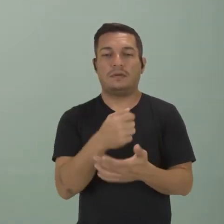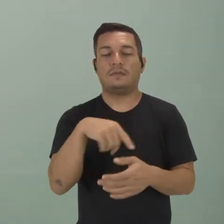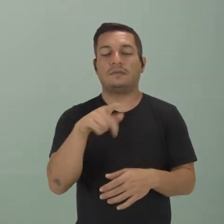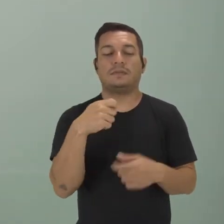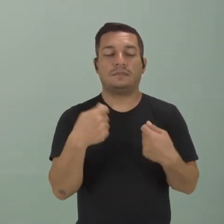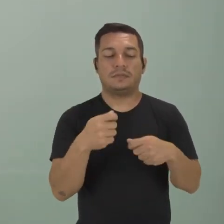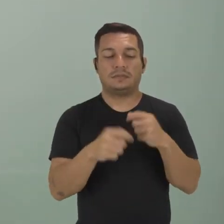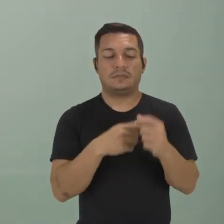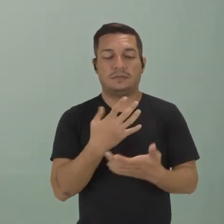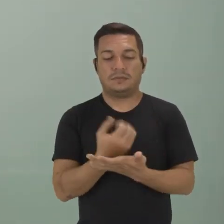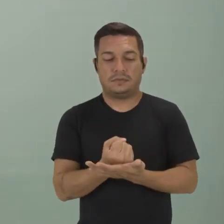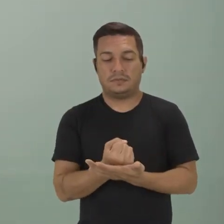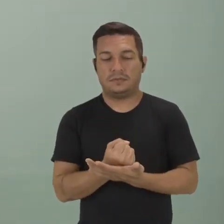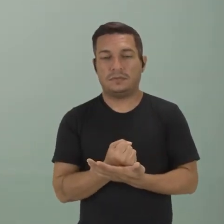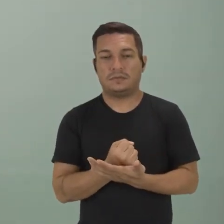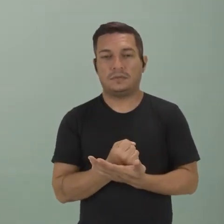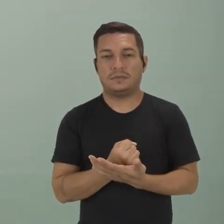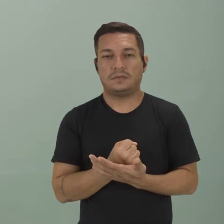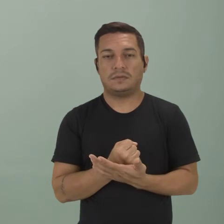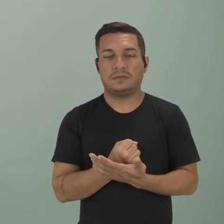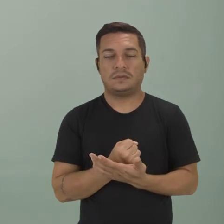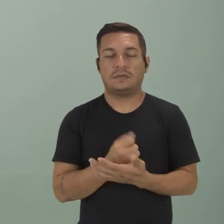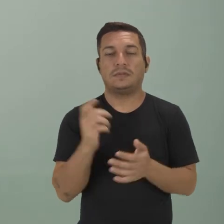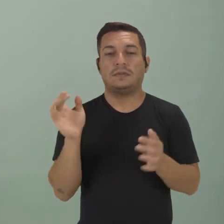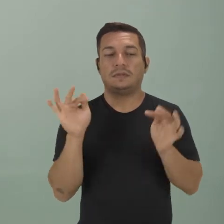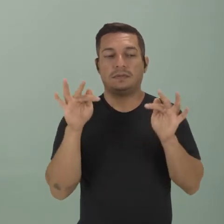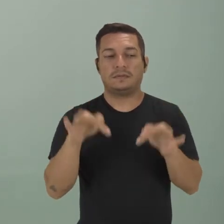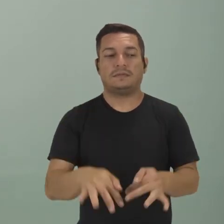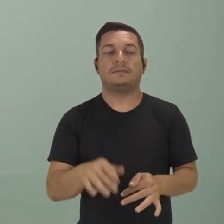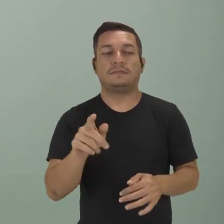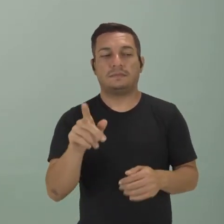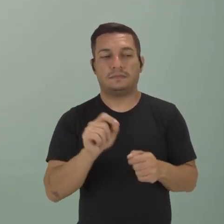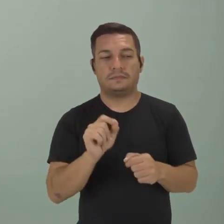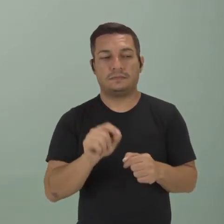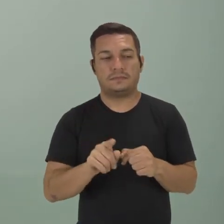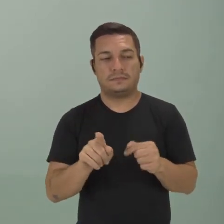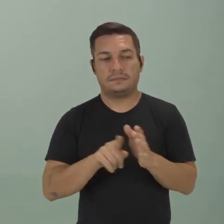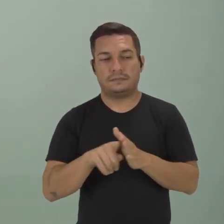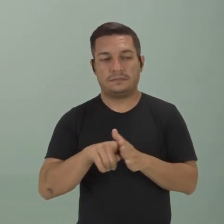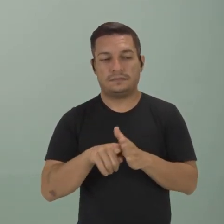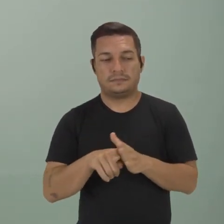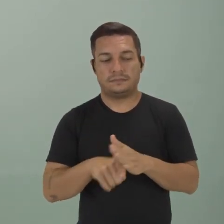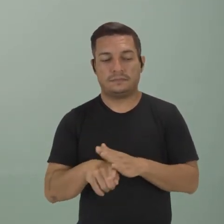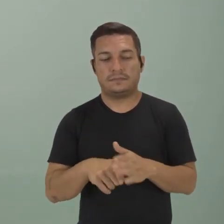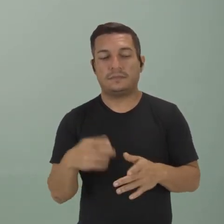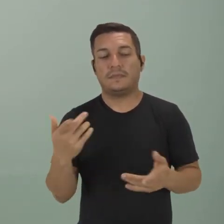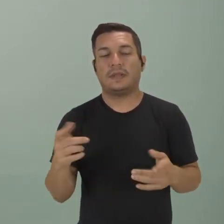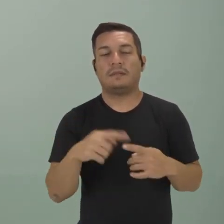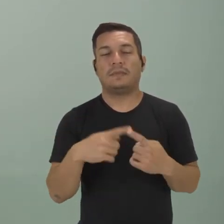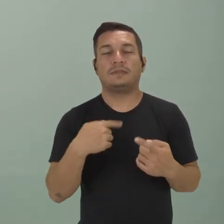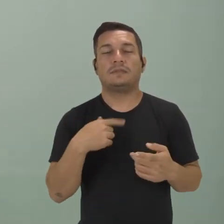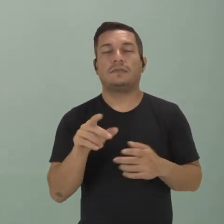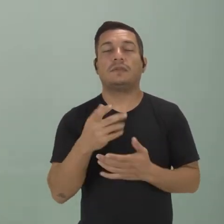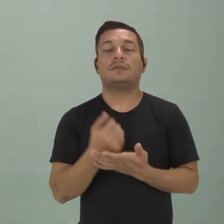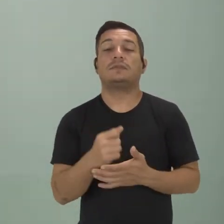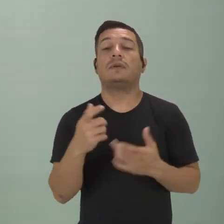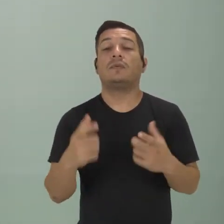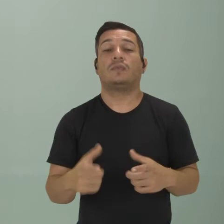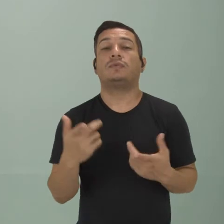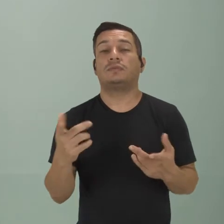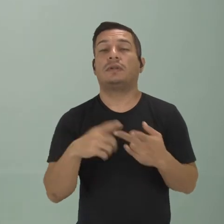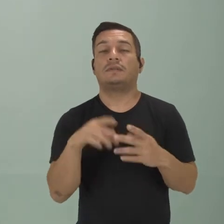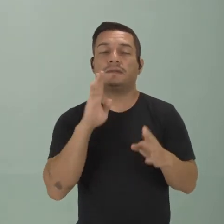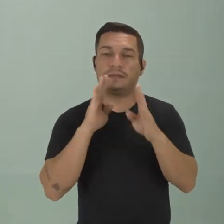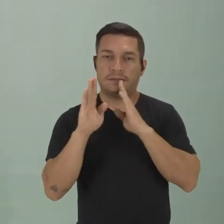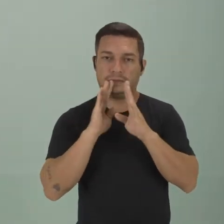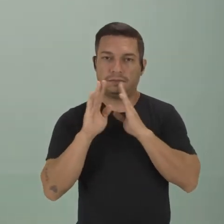registrado. Você precisa registrar, você precisa concluir o que você pesquisou e registrar. Mas eu vou registrar onde? Eu